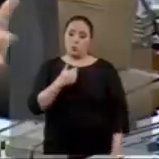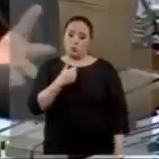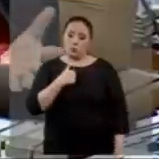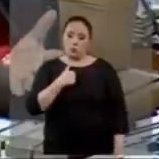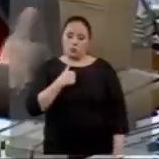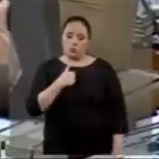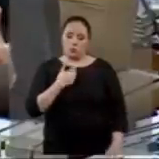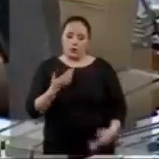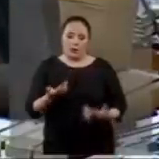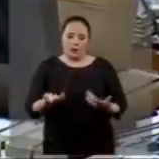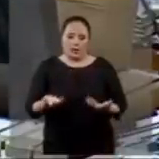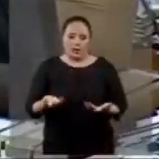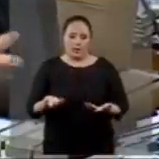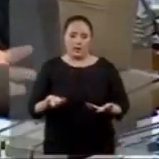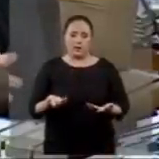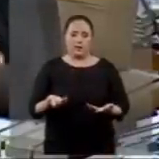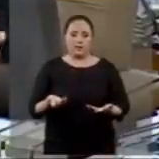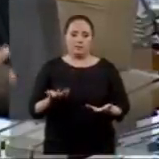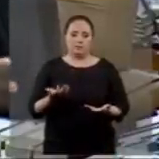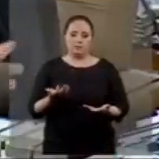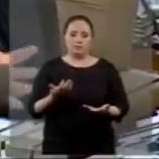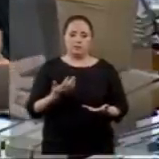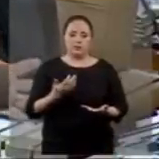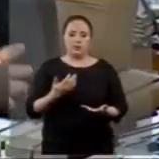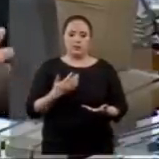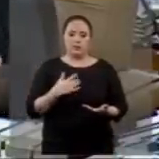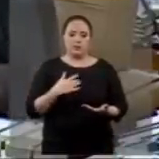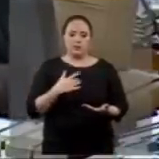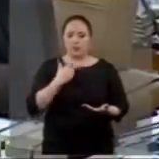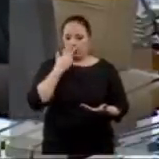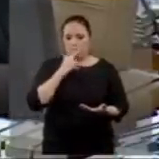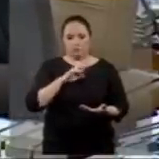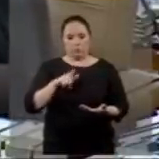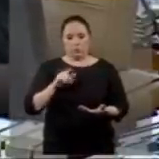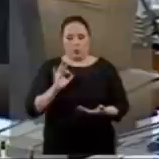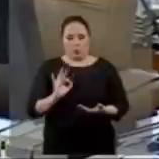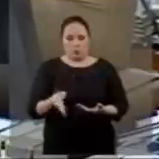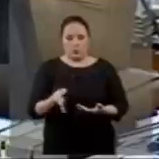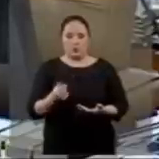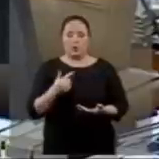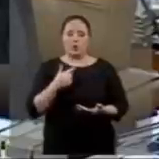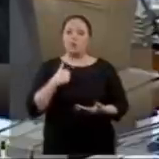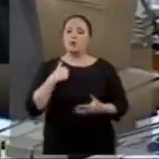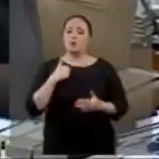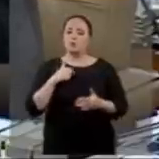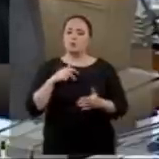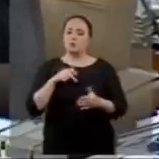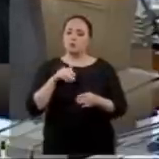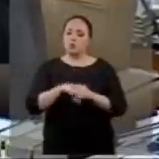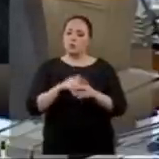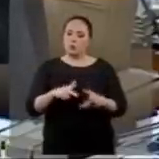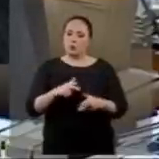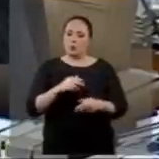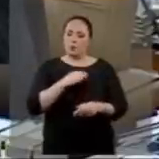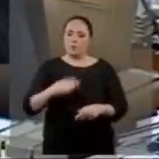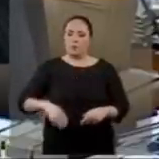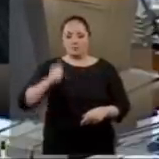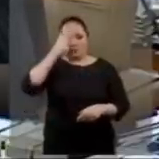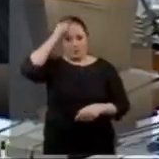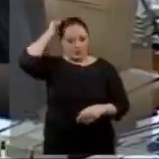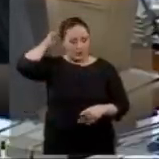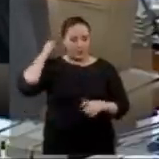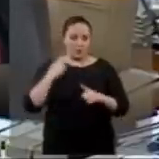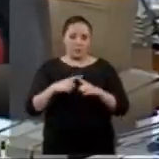respeito, não me parece, com todo respeito, mais adequado, eu acompanharia, porque as normas